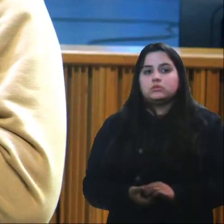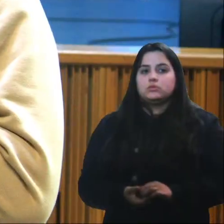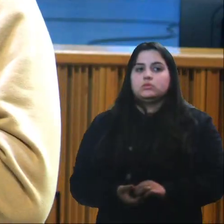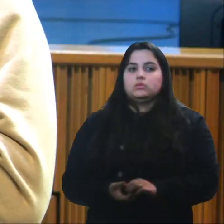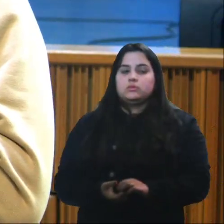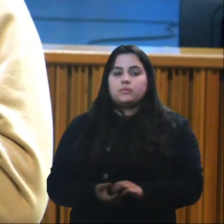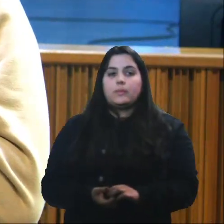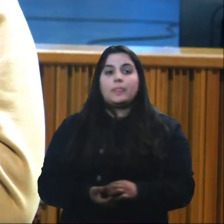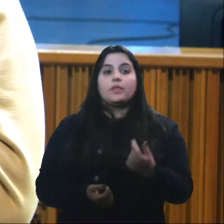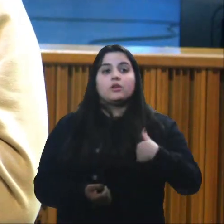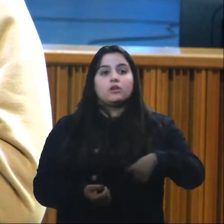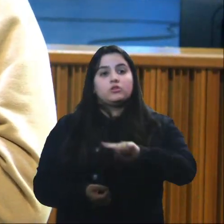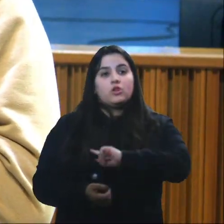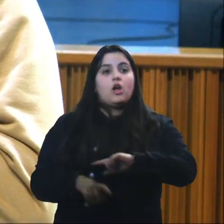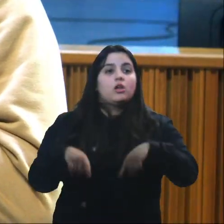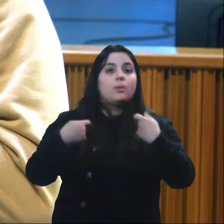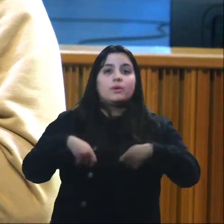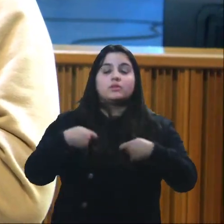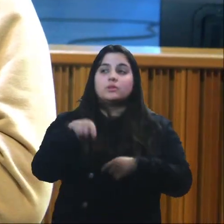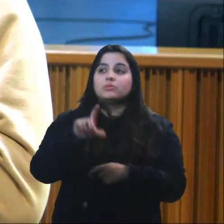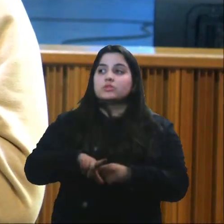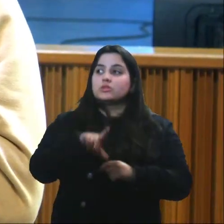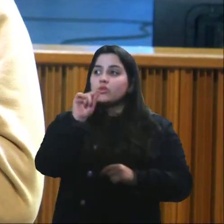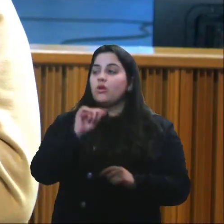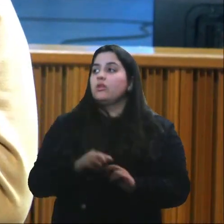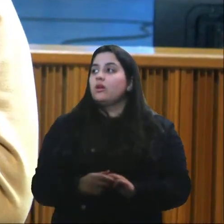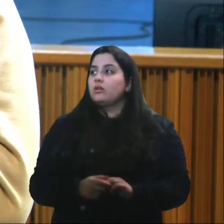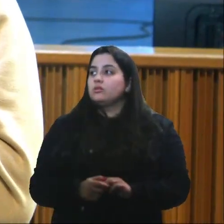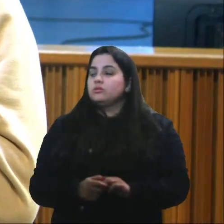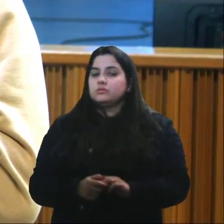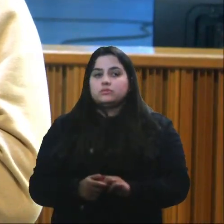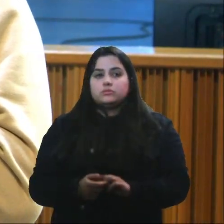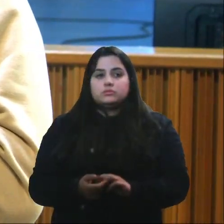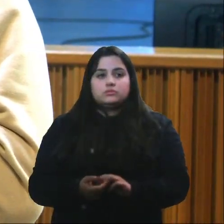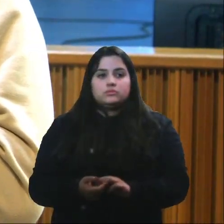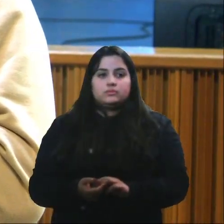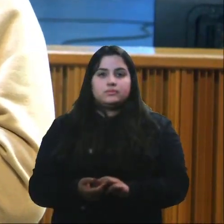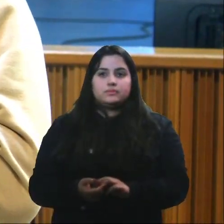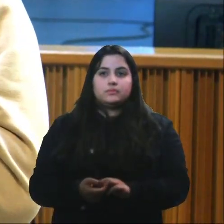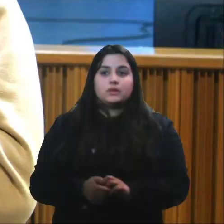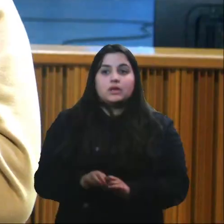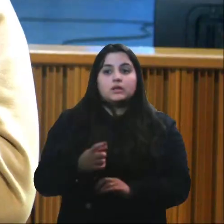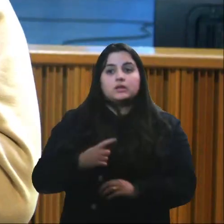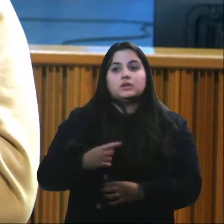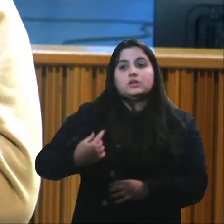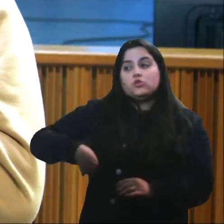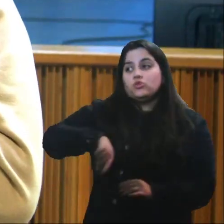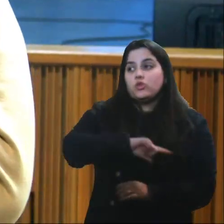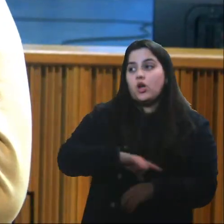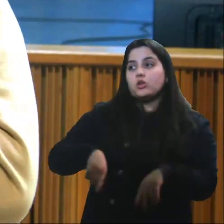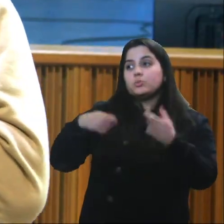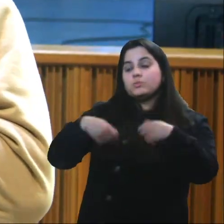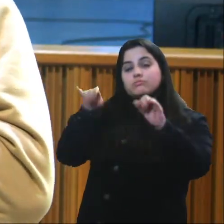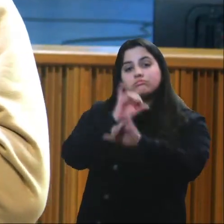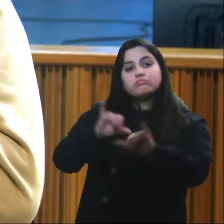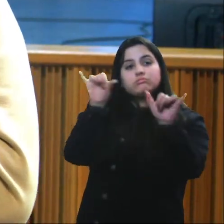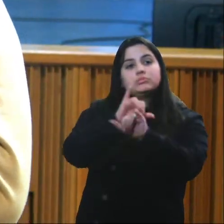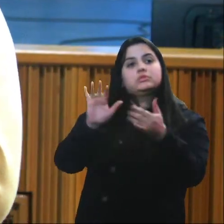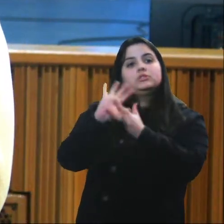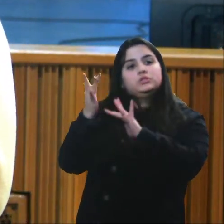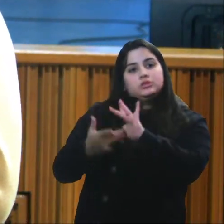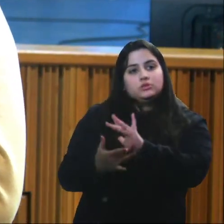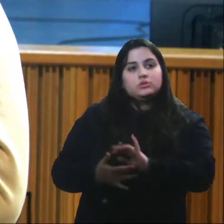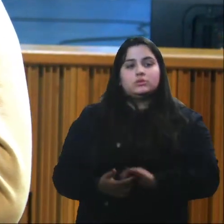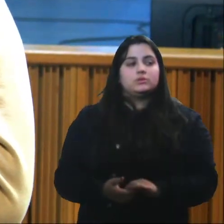Nós precisamos tomar uma escolha, tomar uma decisão. Nós precisamos falar de Jesus para as cadeiras vazias que